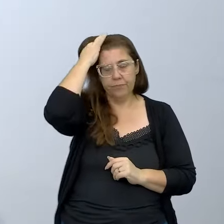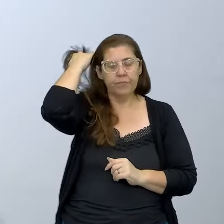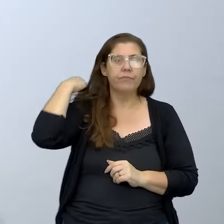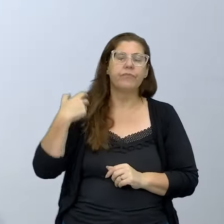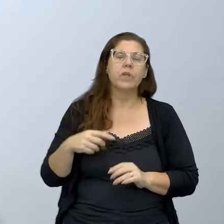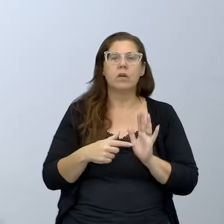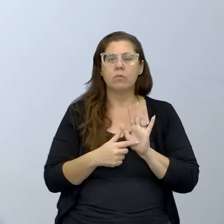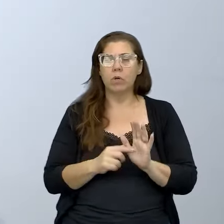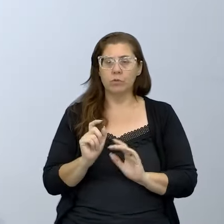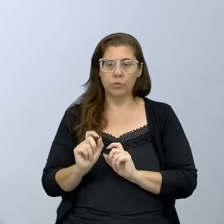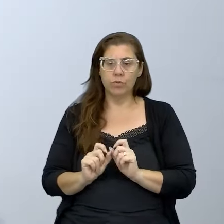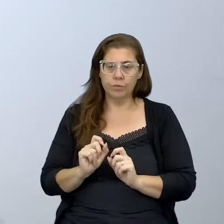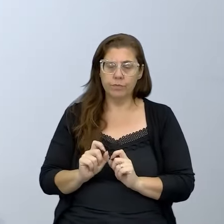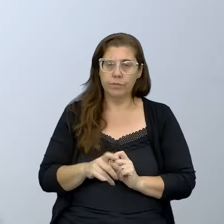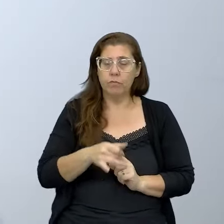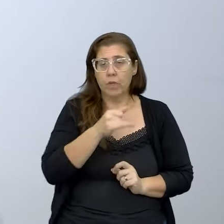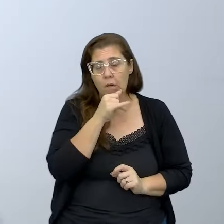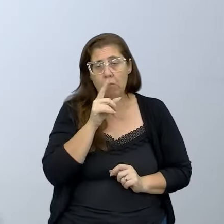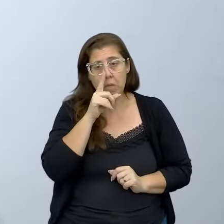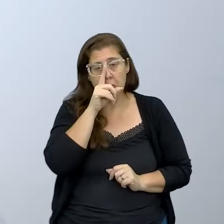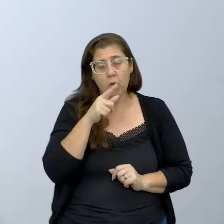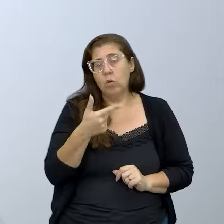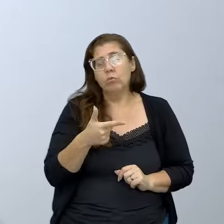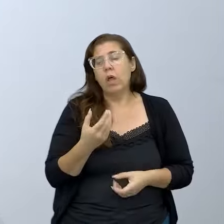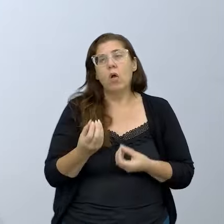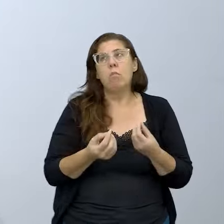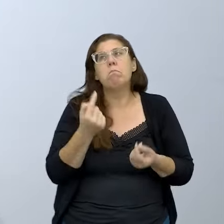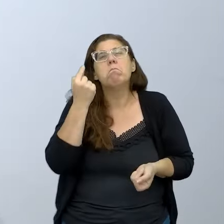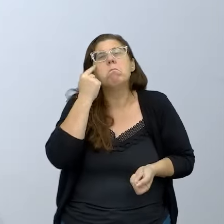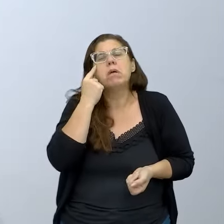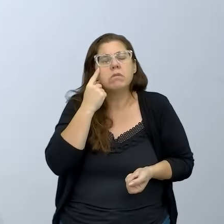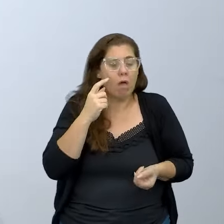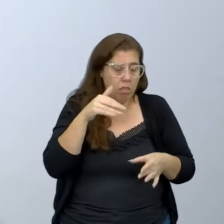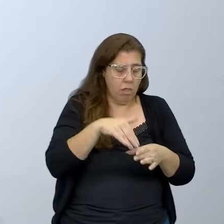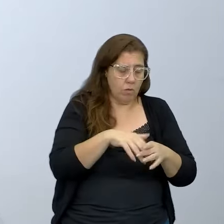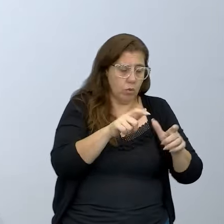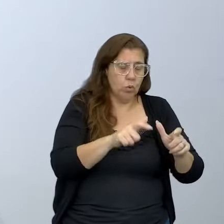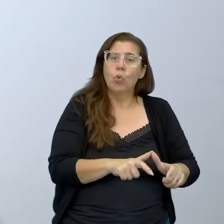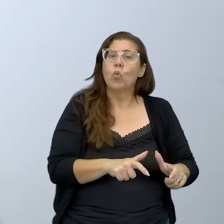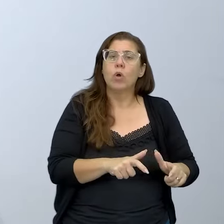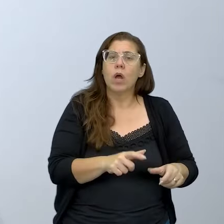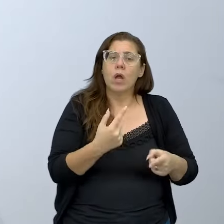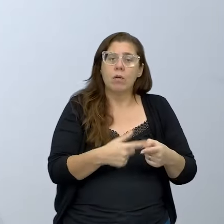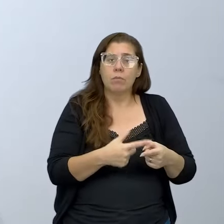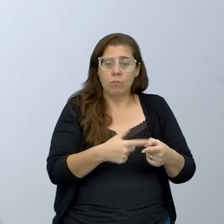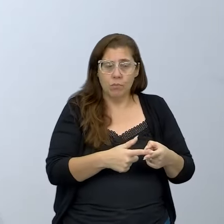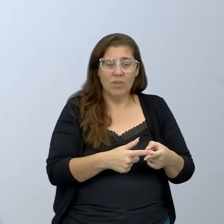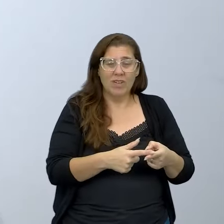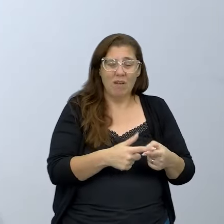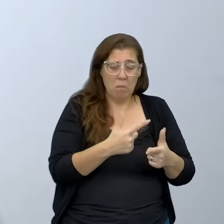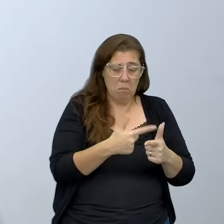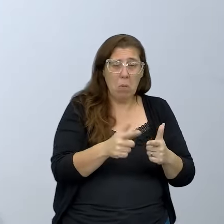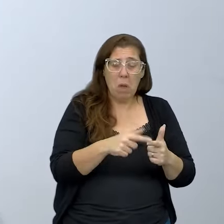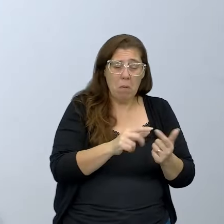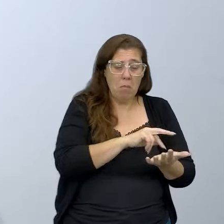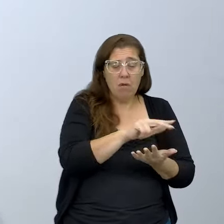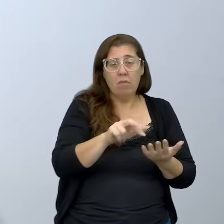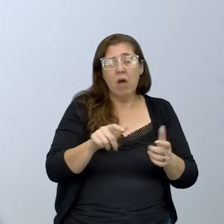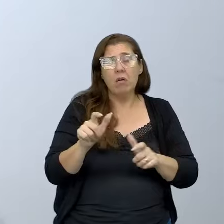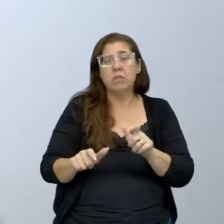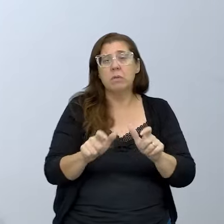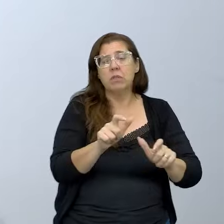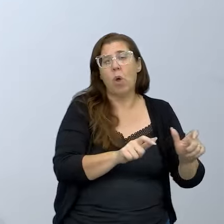que, por exemplo, muitos riscos não tem como você pensar dentro de um lugar só, porque ele afeta mais de um, né? Ou